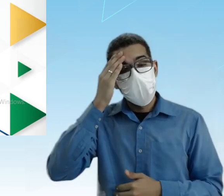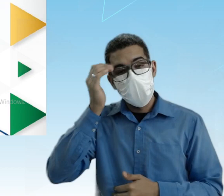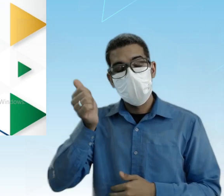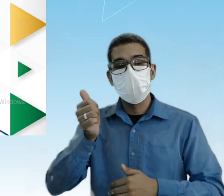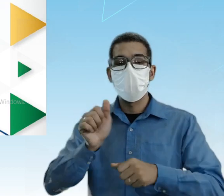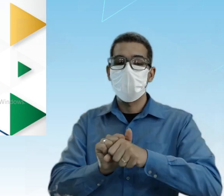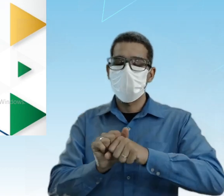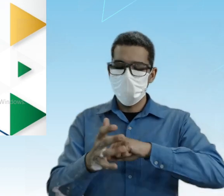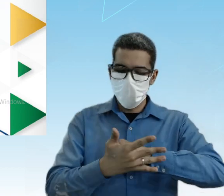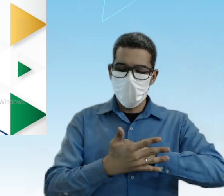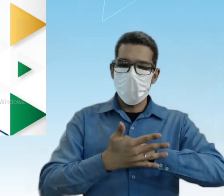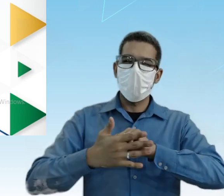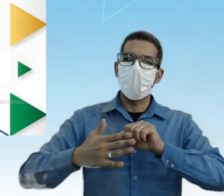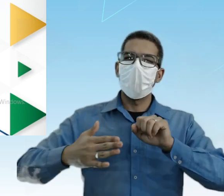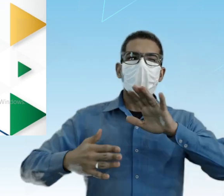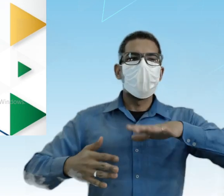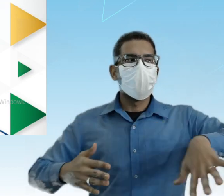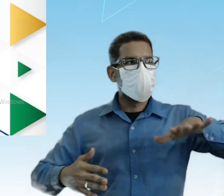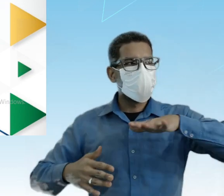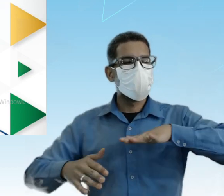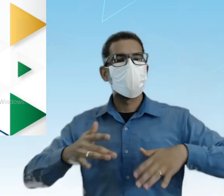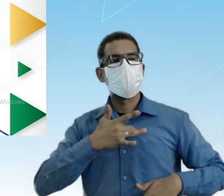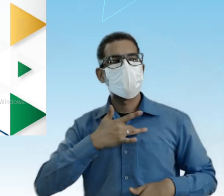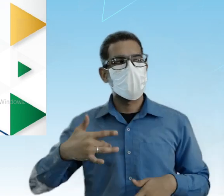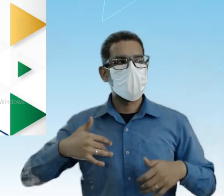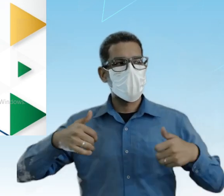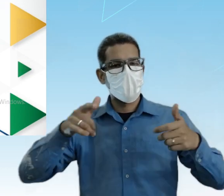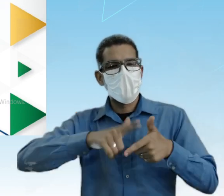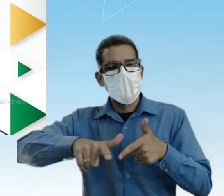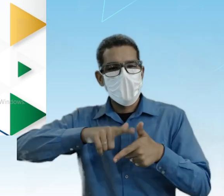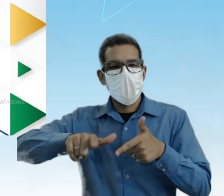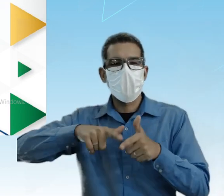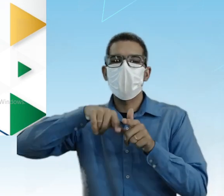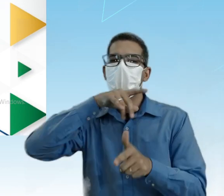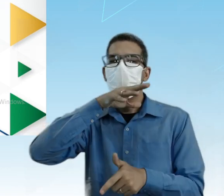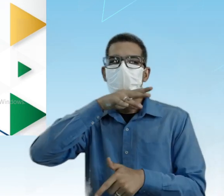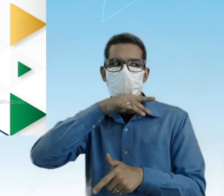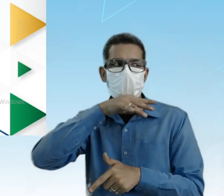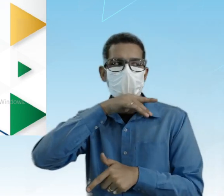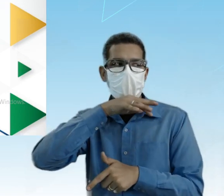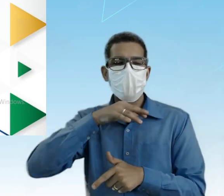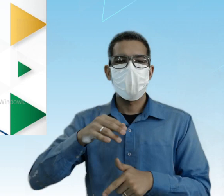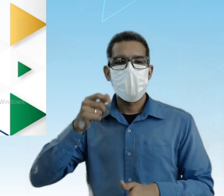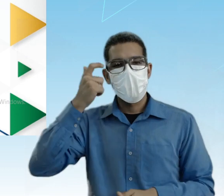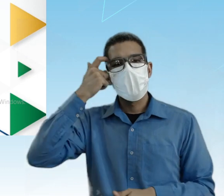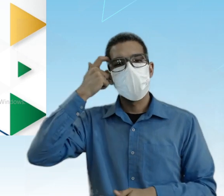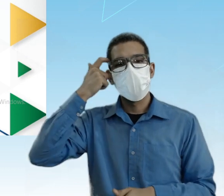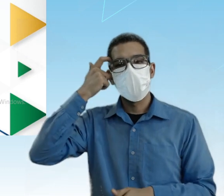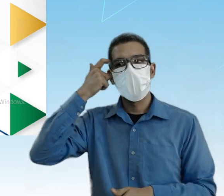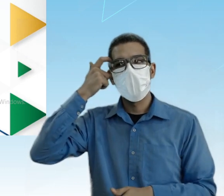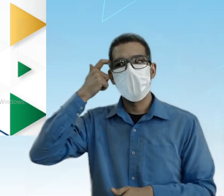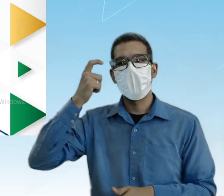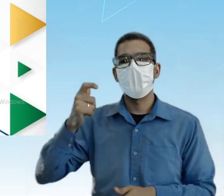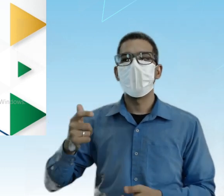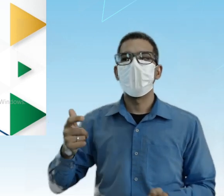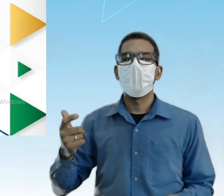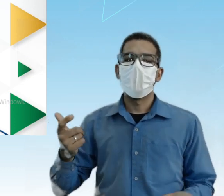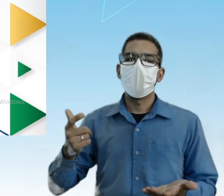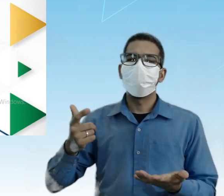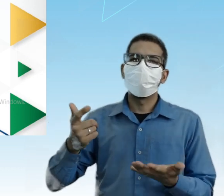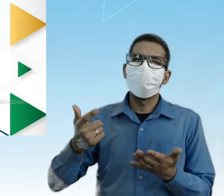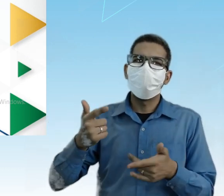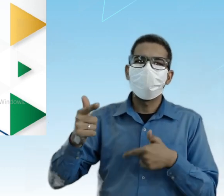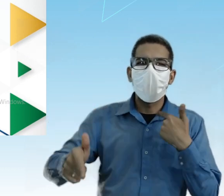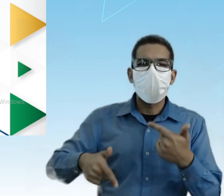tem caído muito as condições de vida do brasileiro. Muita gente perdeu